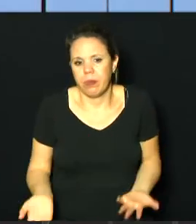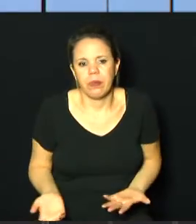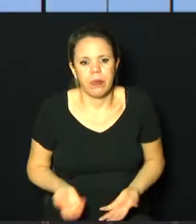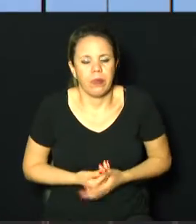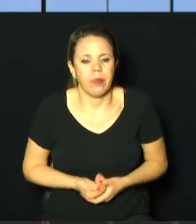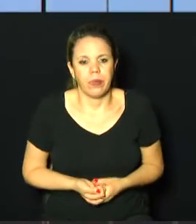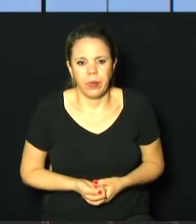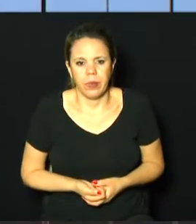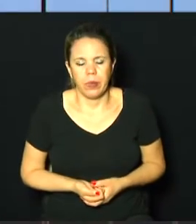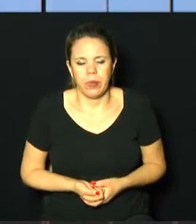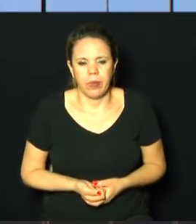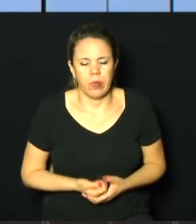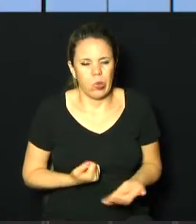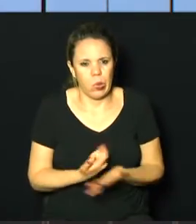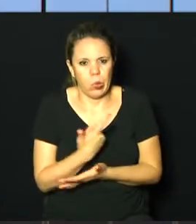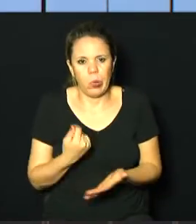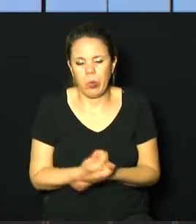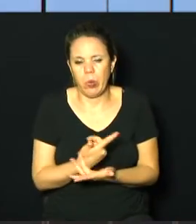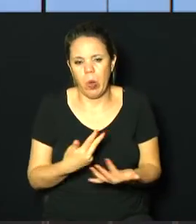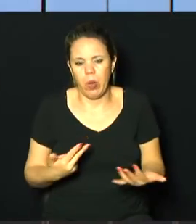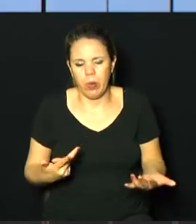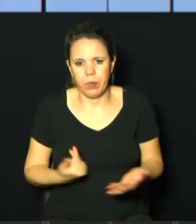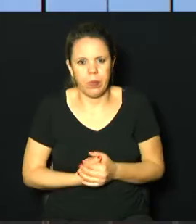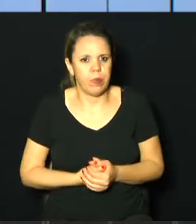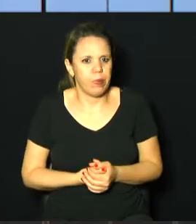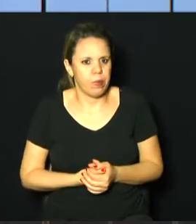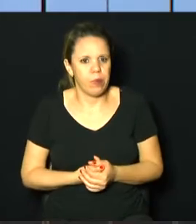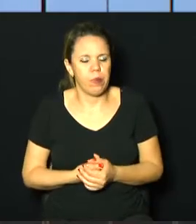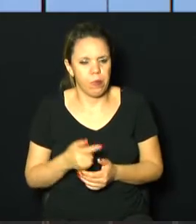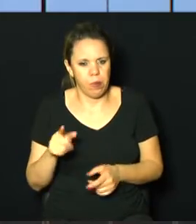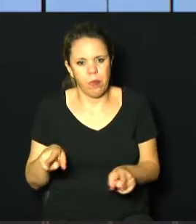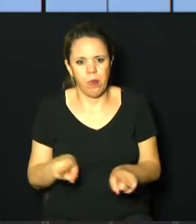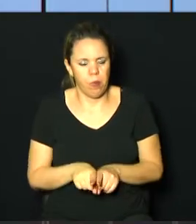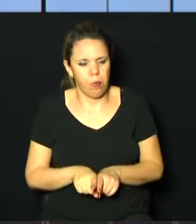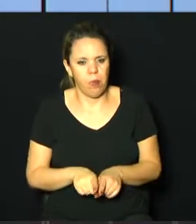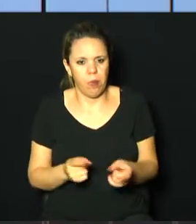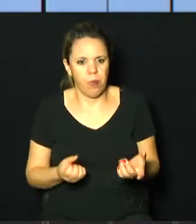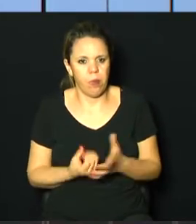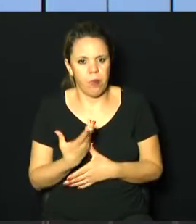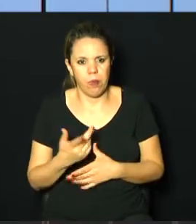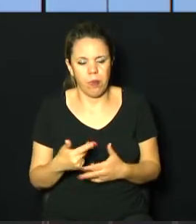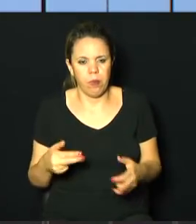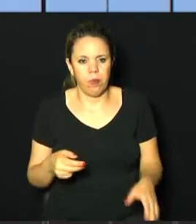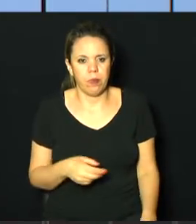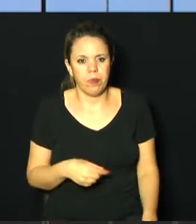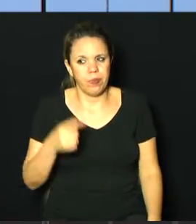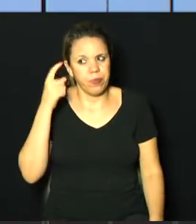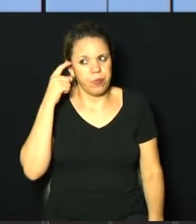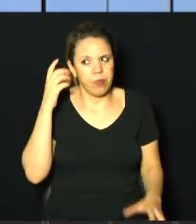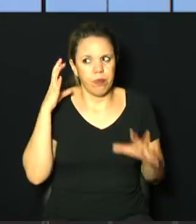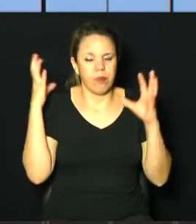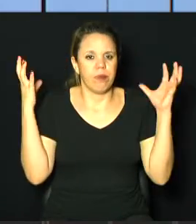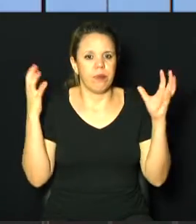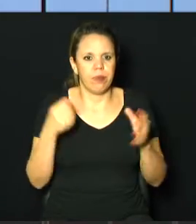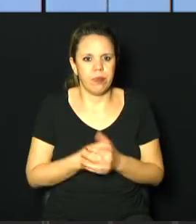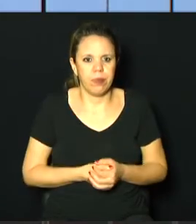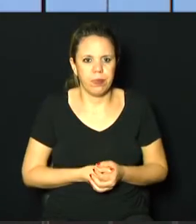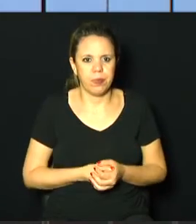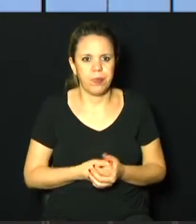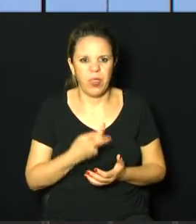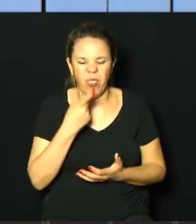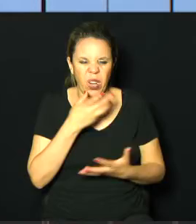né? Aquele consumo exacerbado. Isso também é uma coisa que a cabeça não. Eu falei